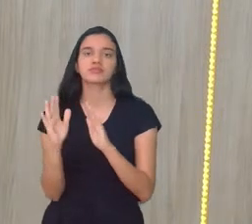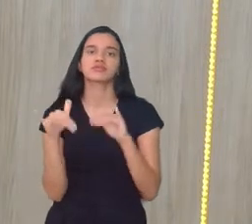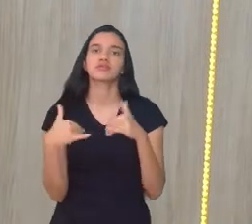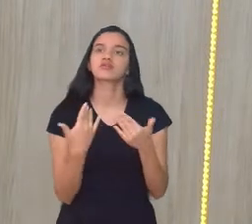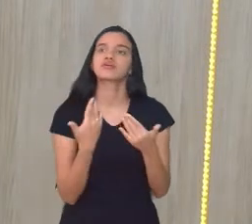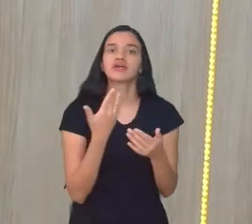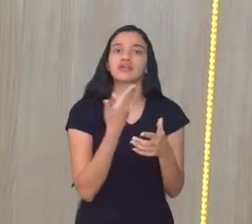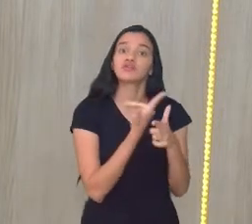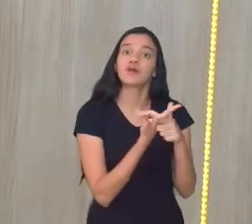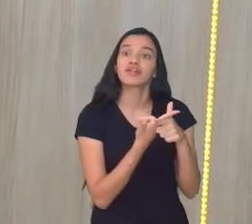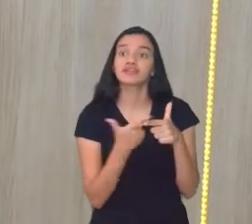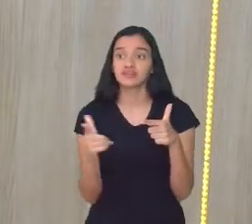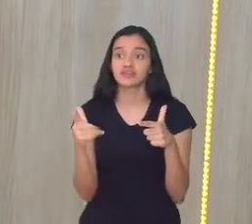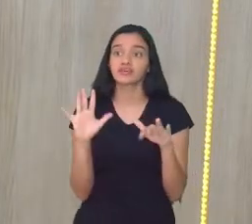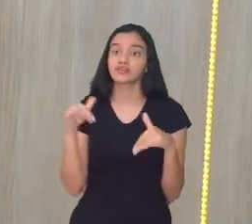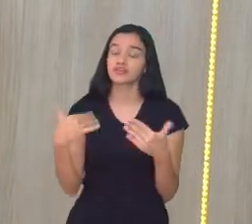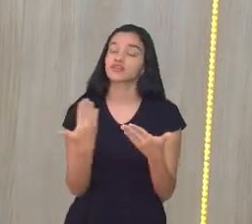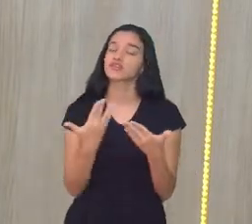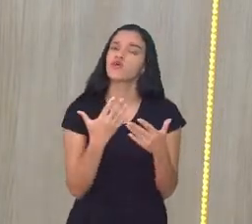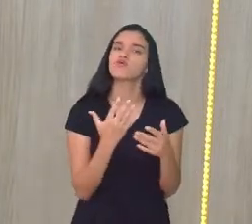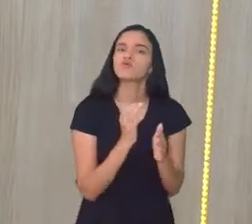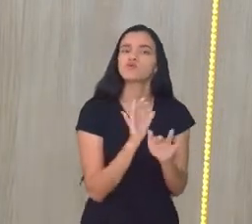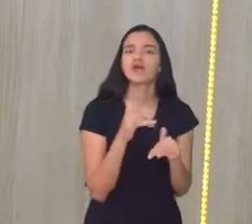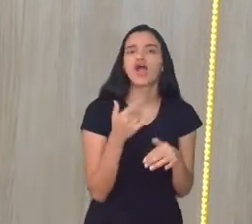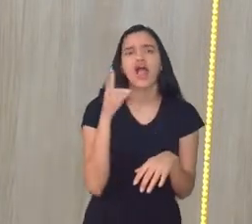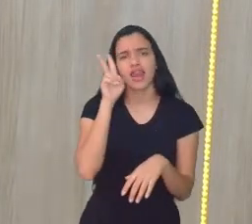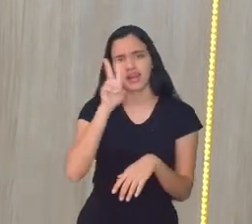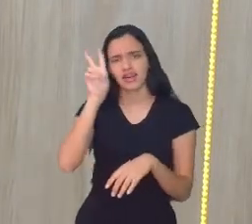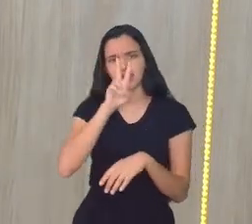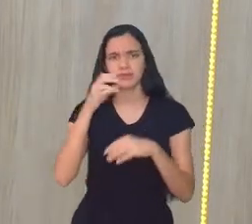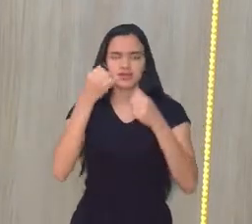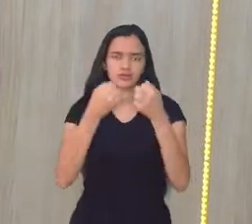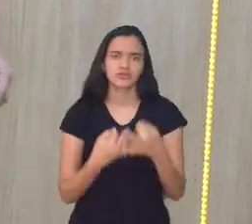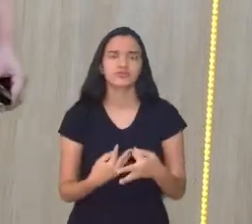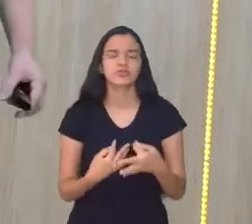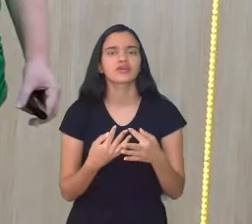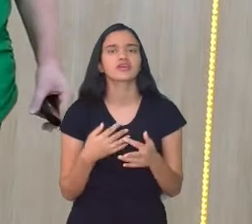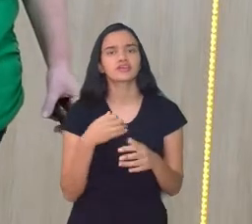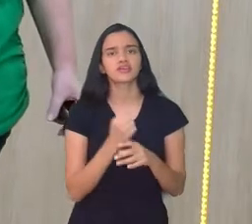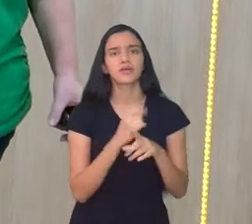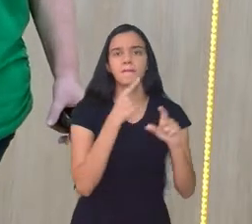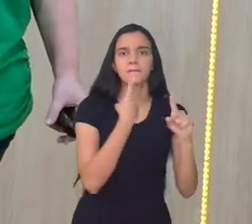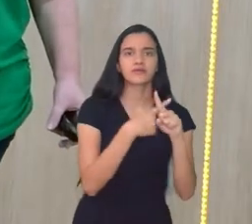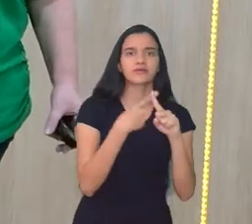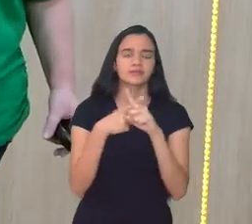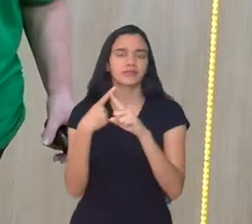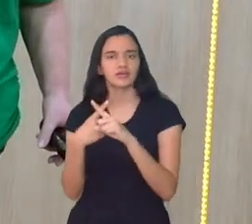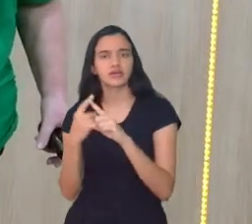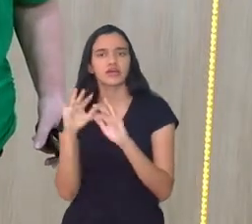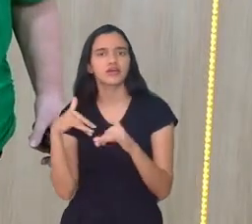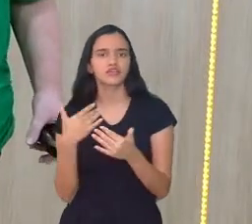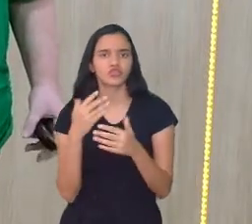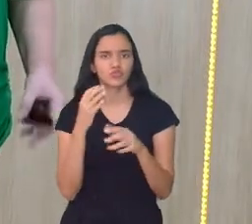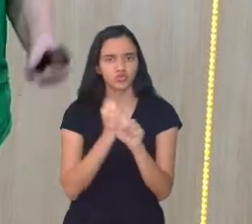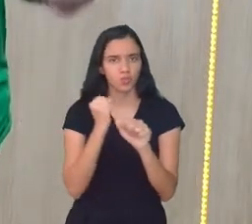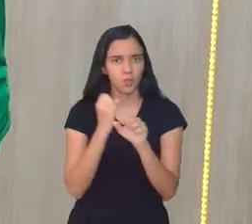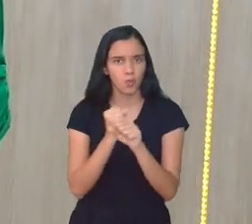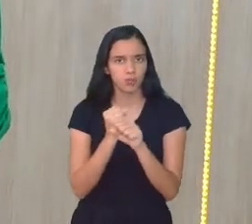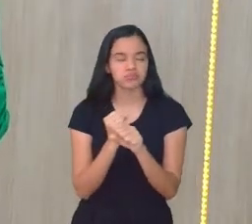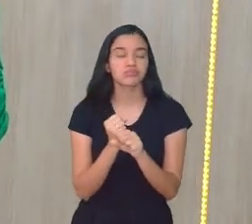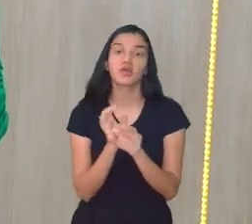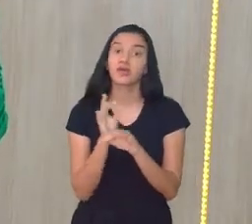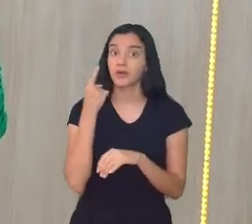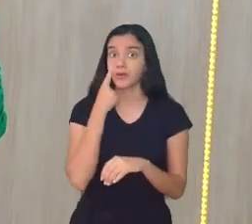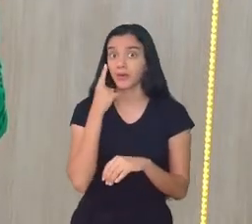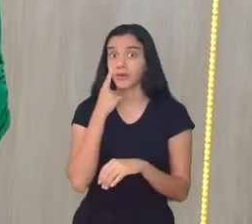mesma divisão, e aí eu vou contar. Lembra que eu disse para vocês que multiplicar é a mesma coisa que somar?